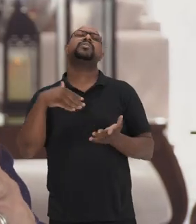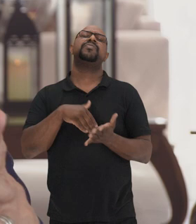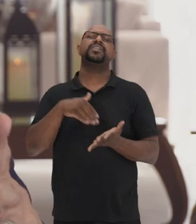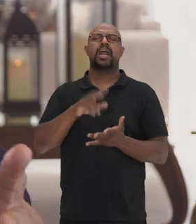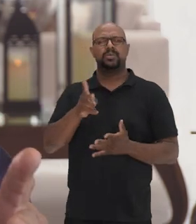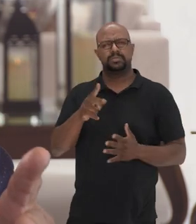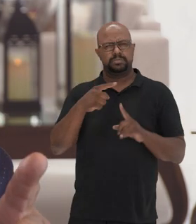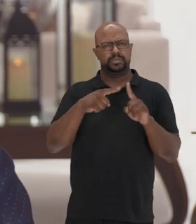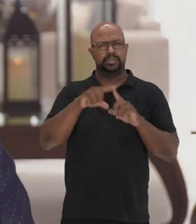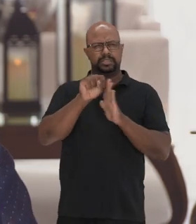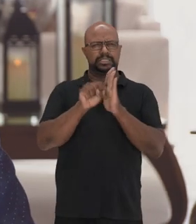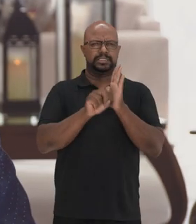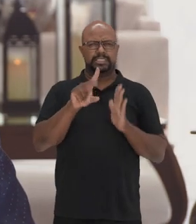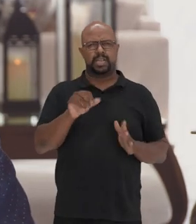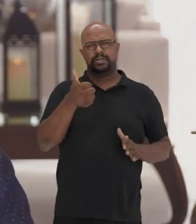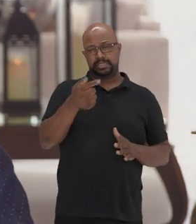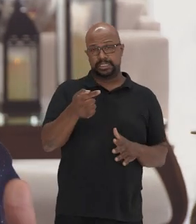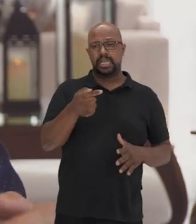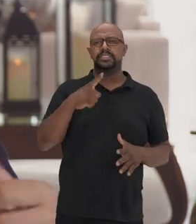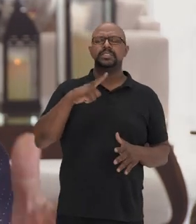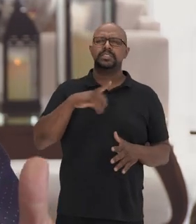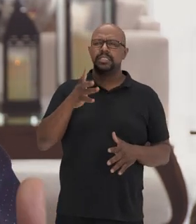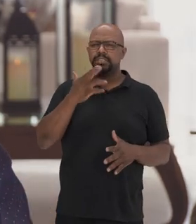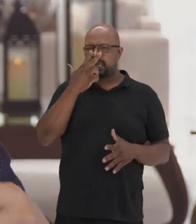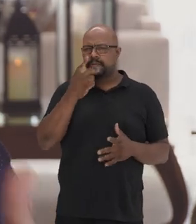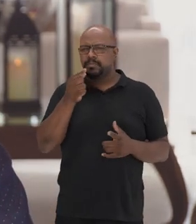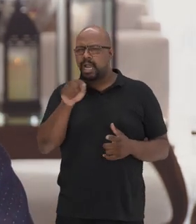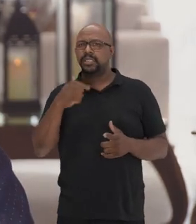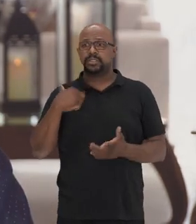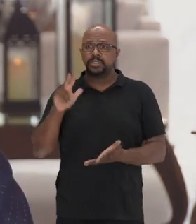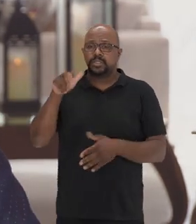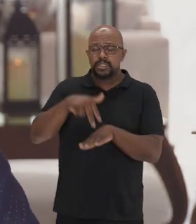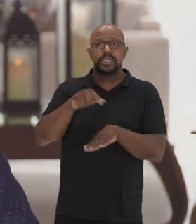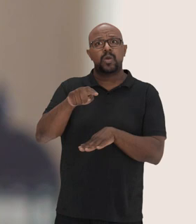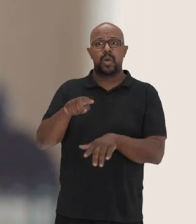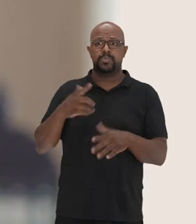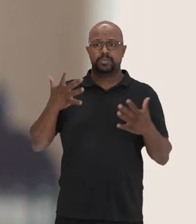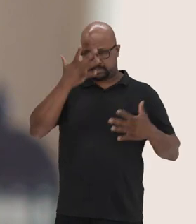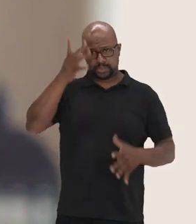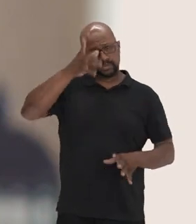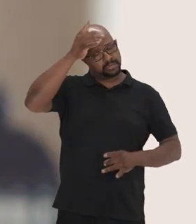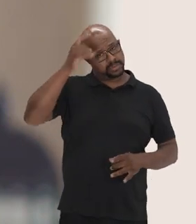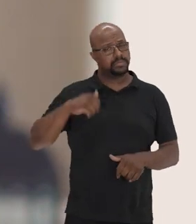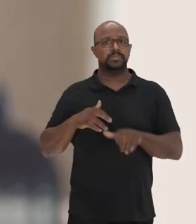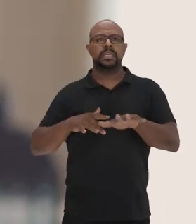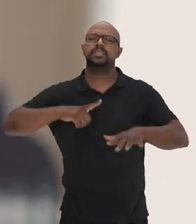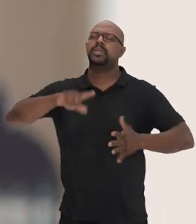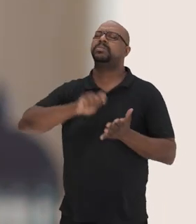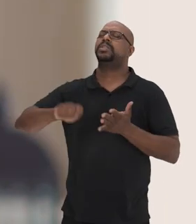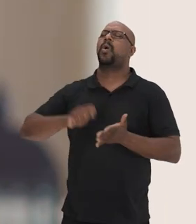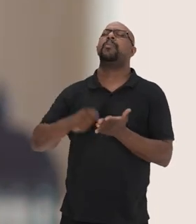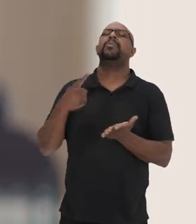do mesmo século 17 há registros de comparecer em como membros da procissão tem o manuscrito do compromisso